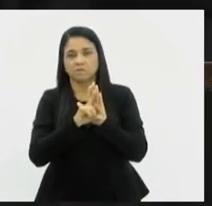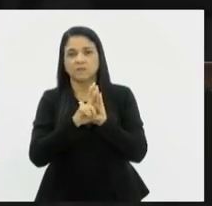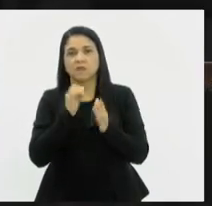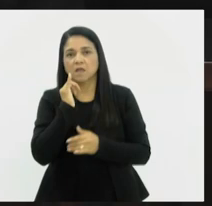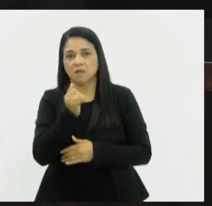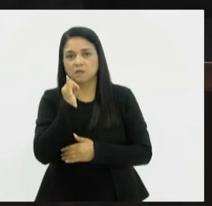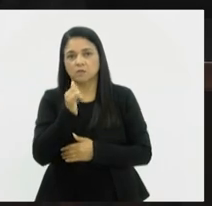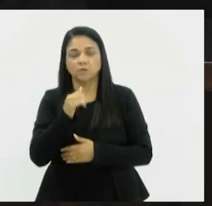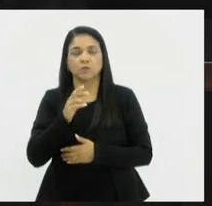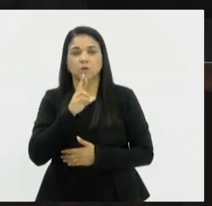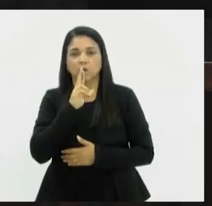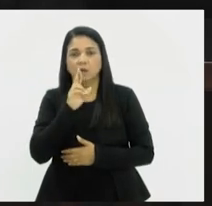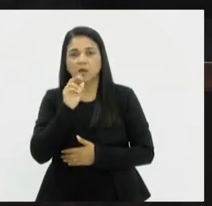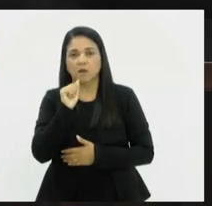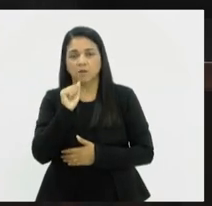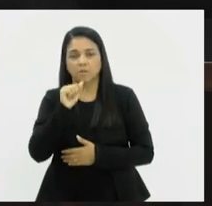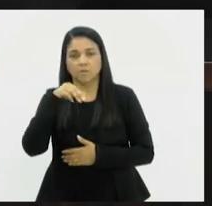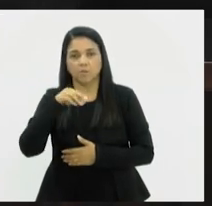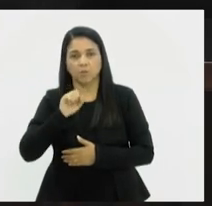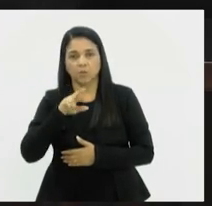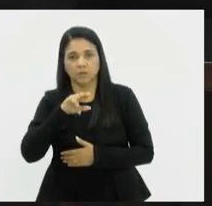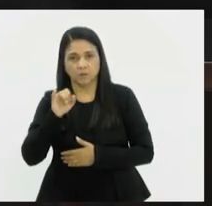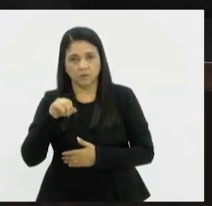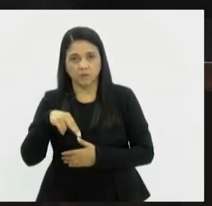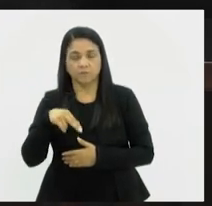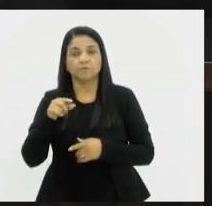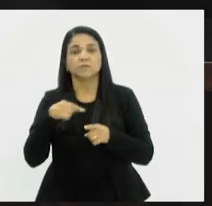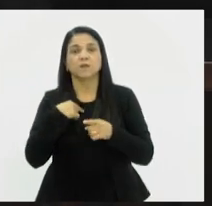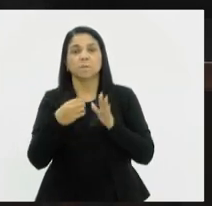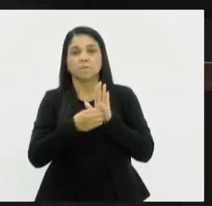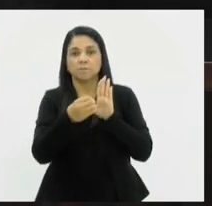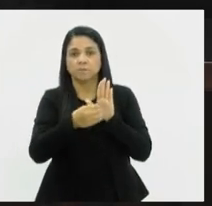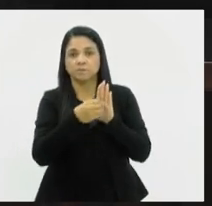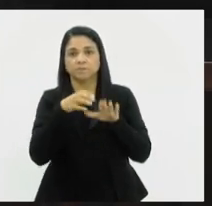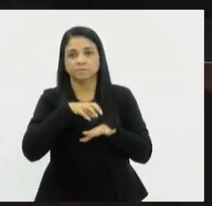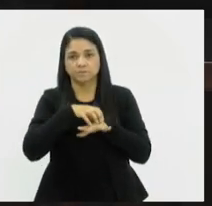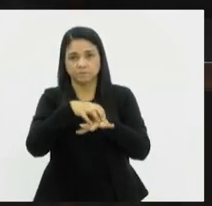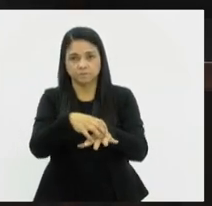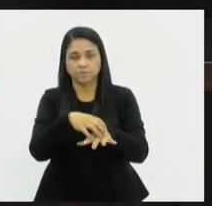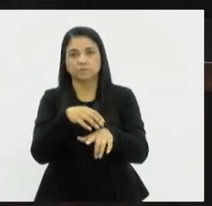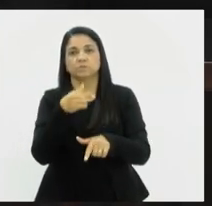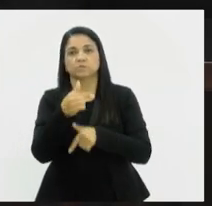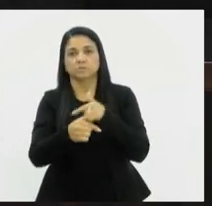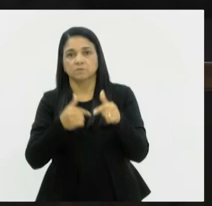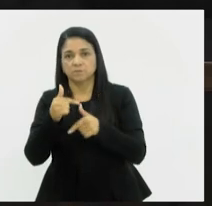Relator, deputado Rodrigo Amorim, pendendo de pareceres das comissões Transporte, Trabalho,